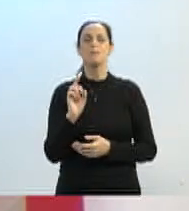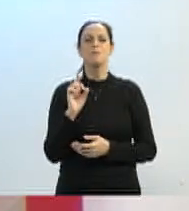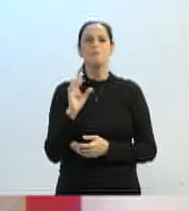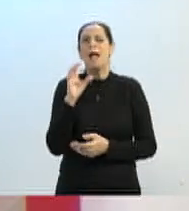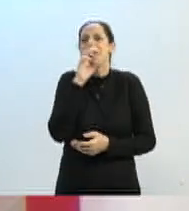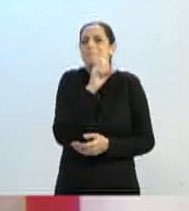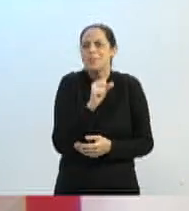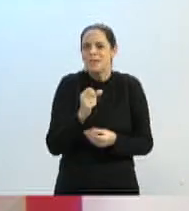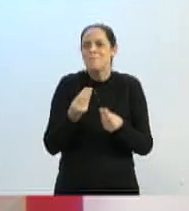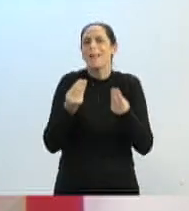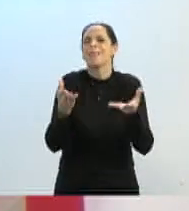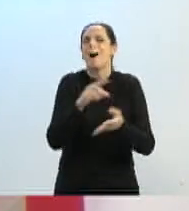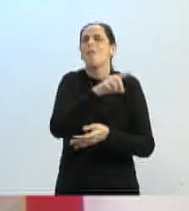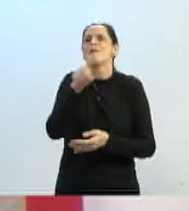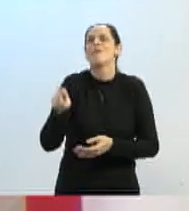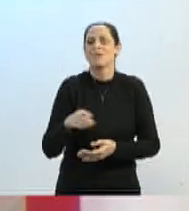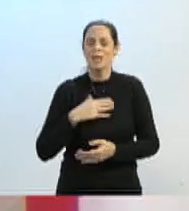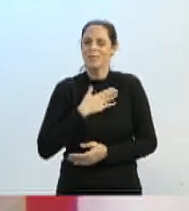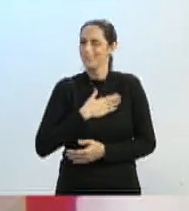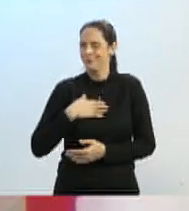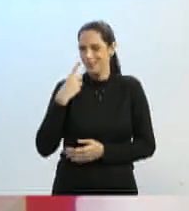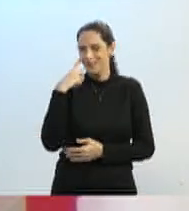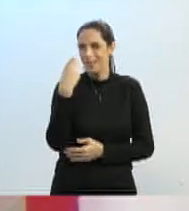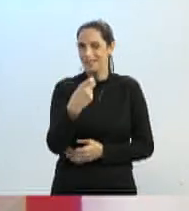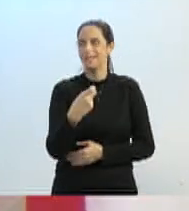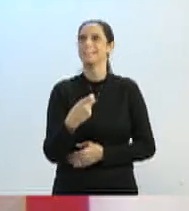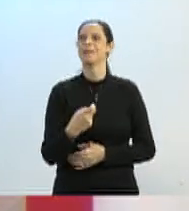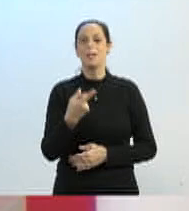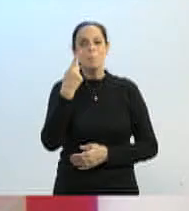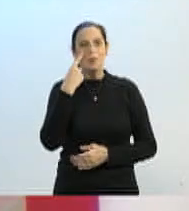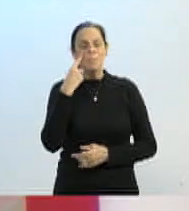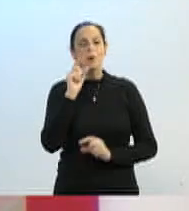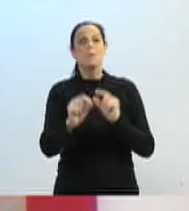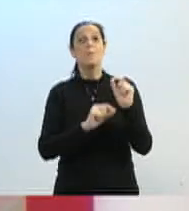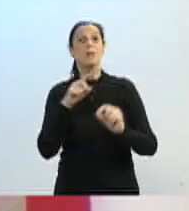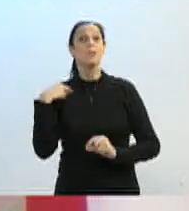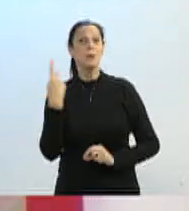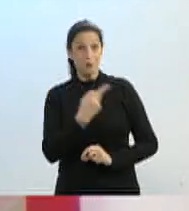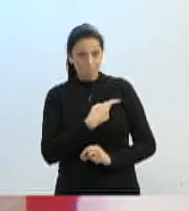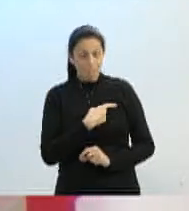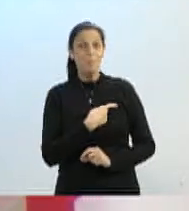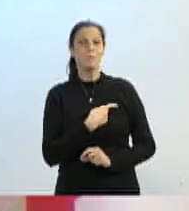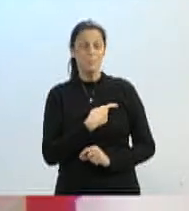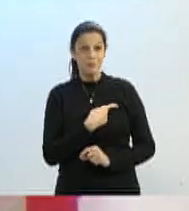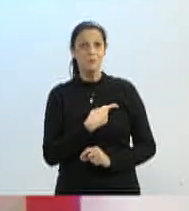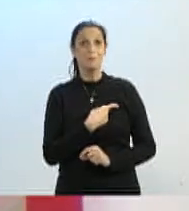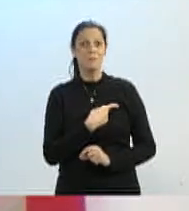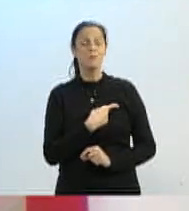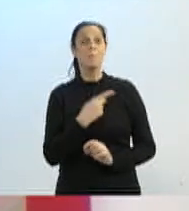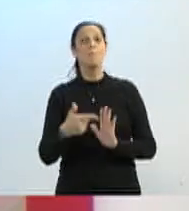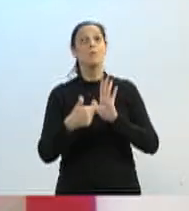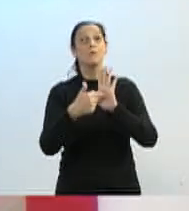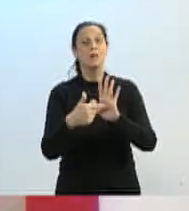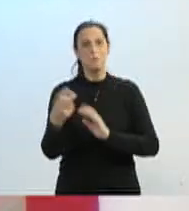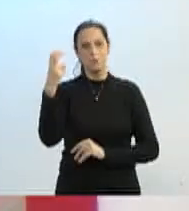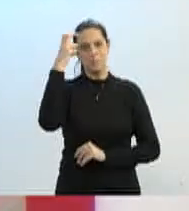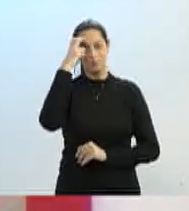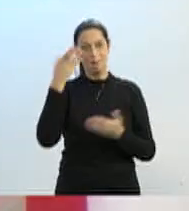assim, bem pequeno, para vocês, do que a gente chama, eu peço a TVL, do que a gente chama de cultura.